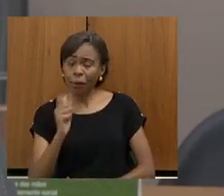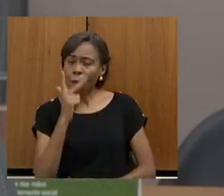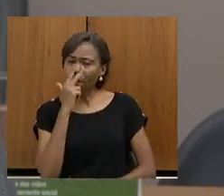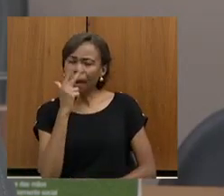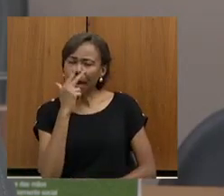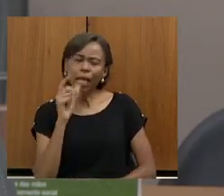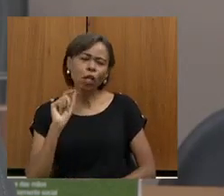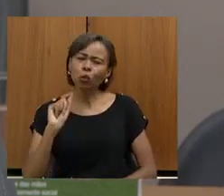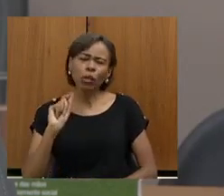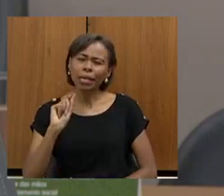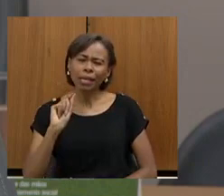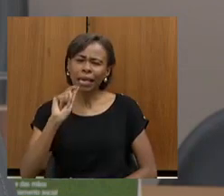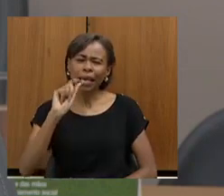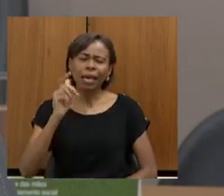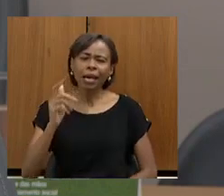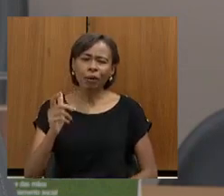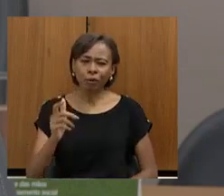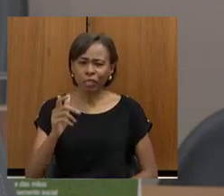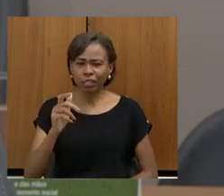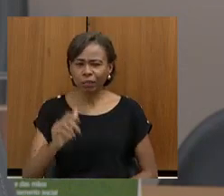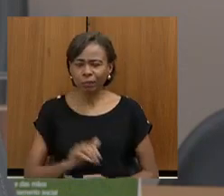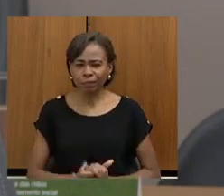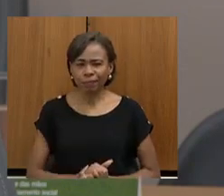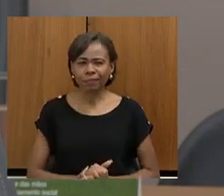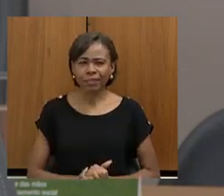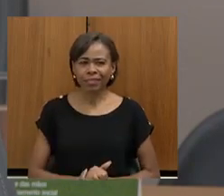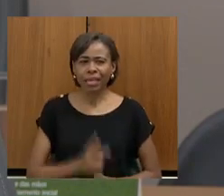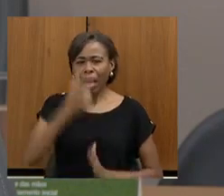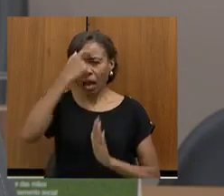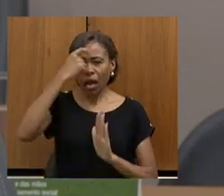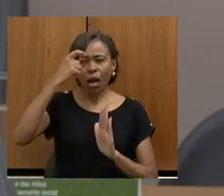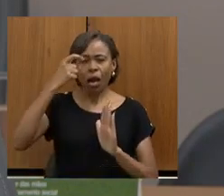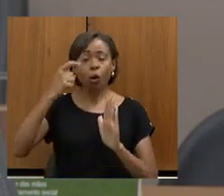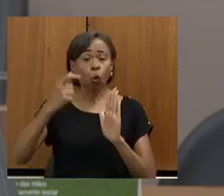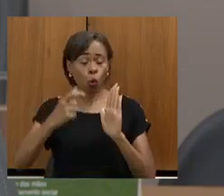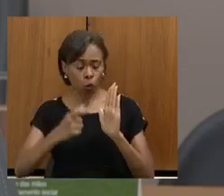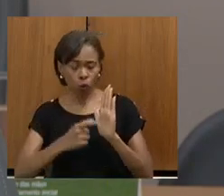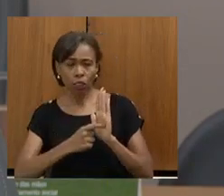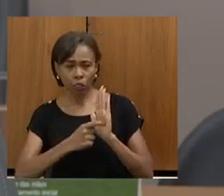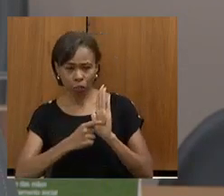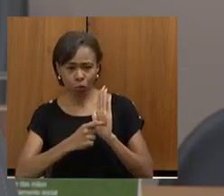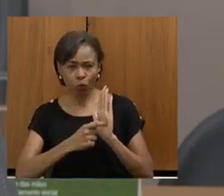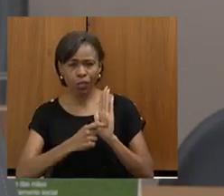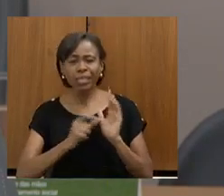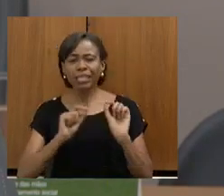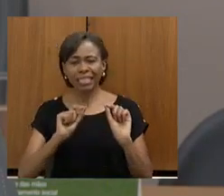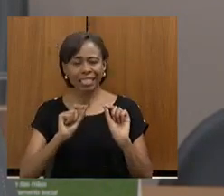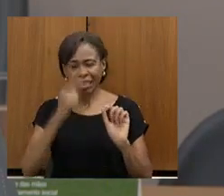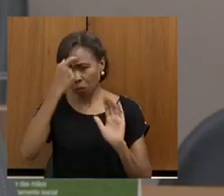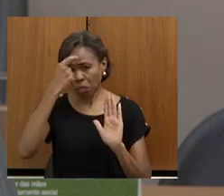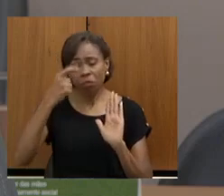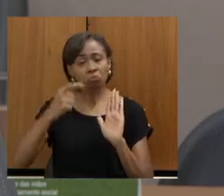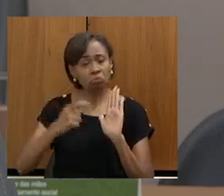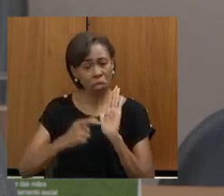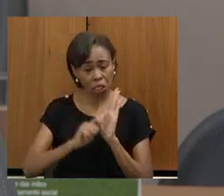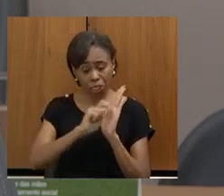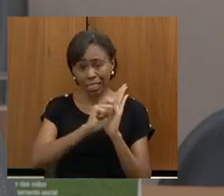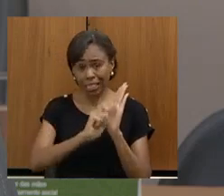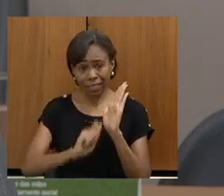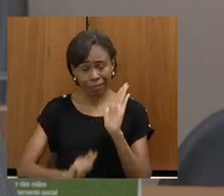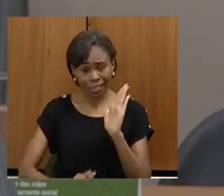de inteligência artificial. Olha como é que esse adulto com teia se enxerga. Se bem programados,